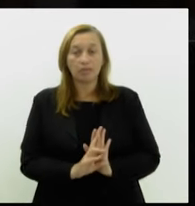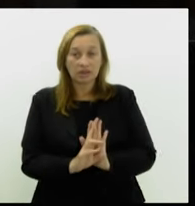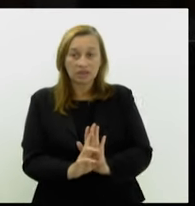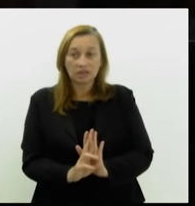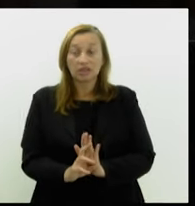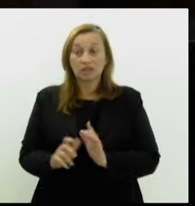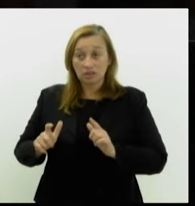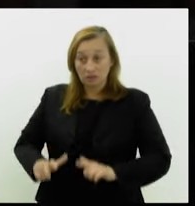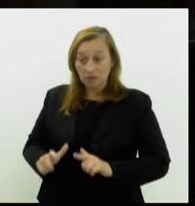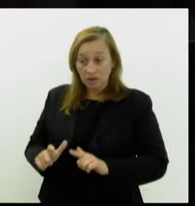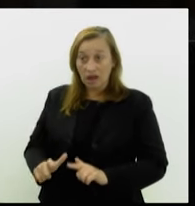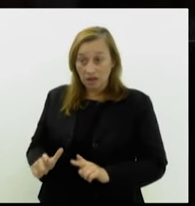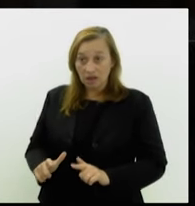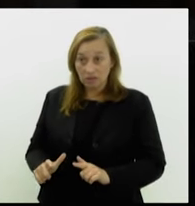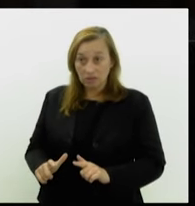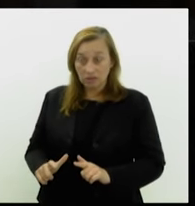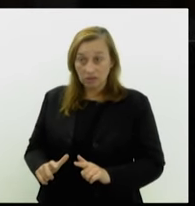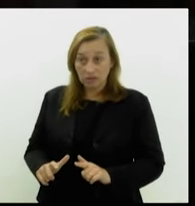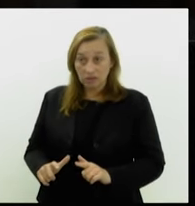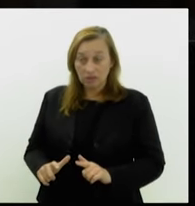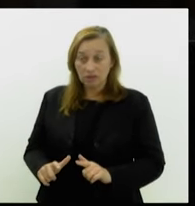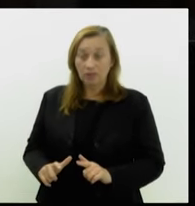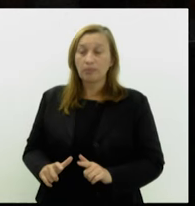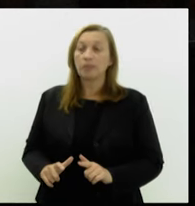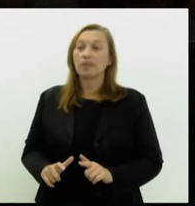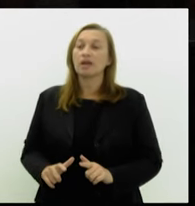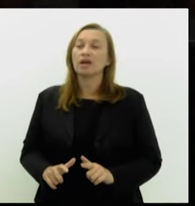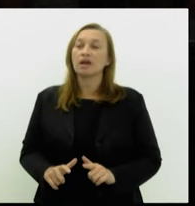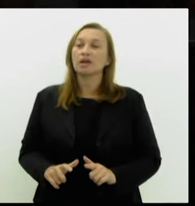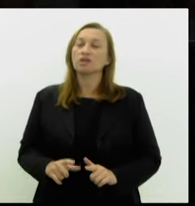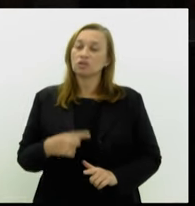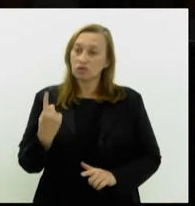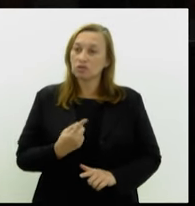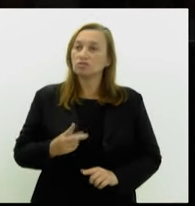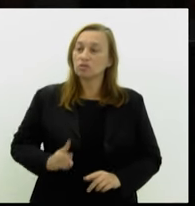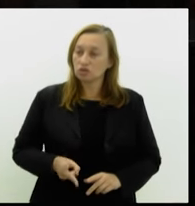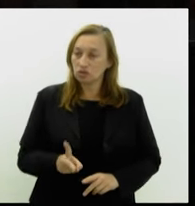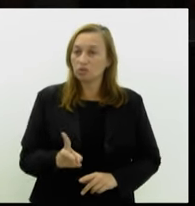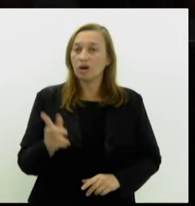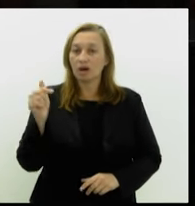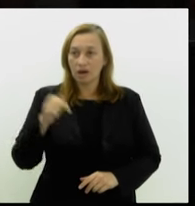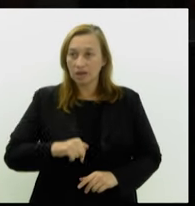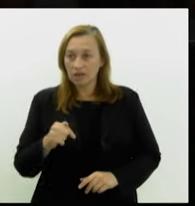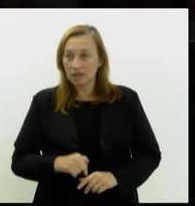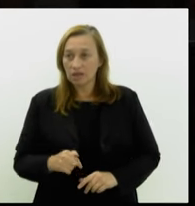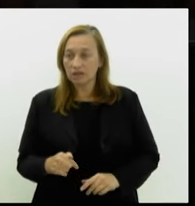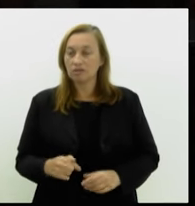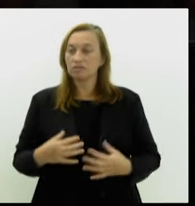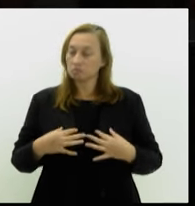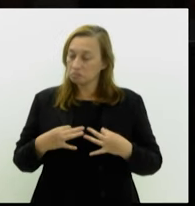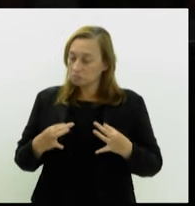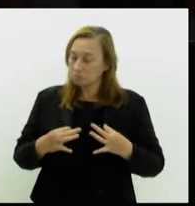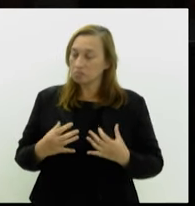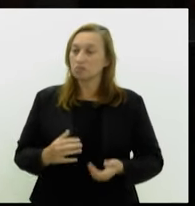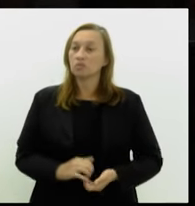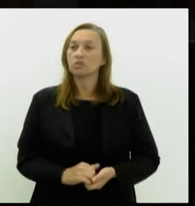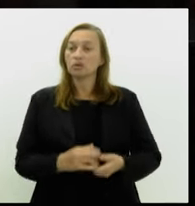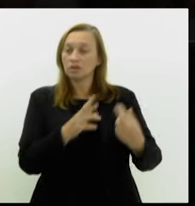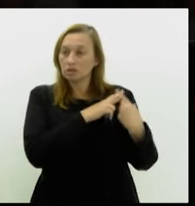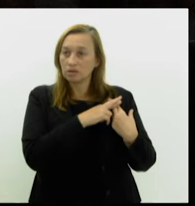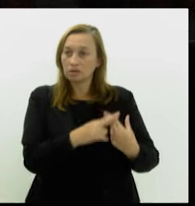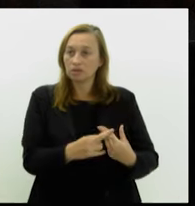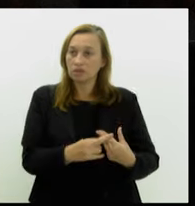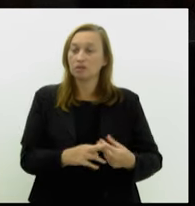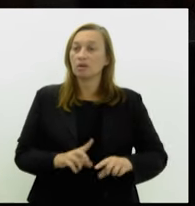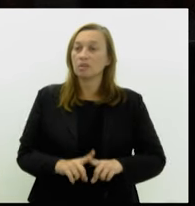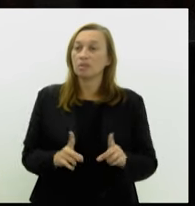um aval para estar dentro dessa casa representando-os, a gente vai fazer isso com toda a disposição, responsabilidade,